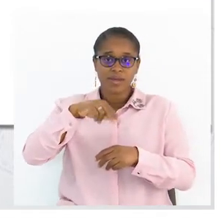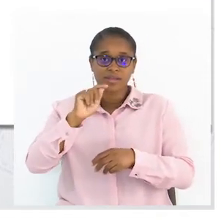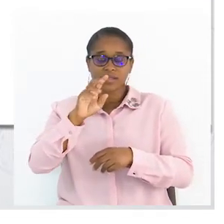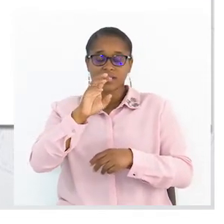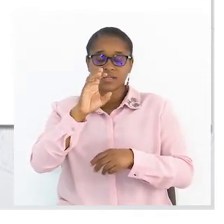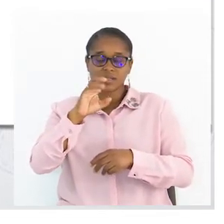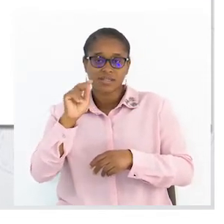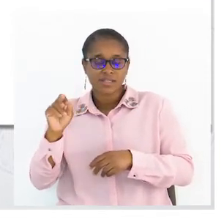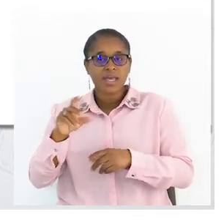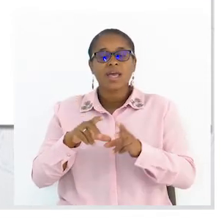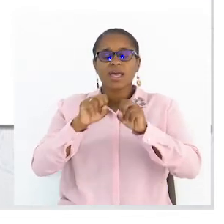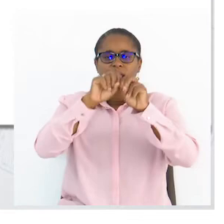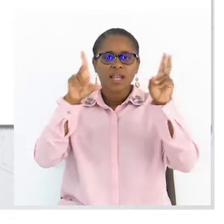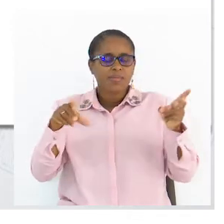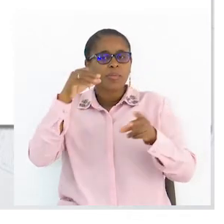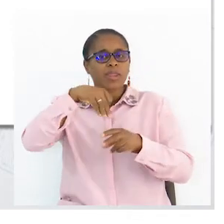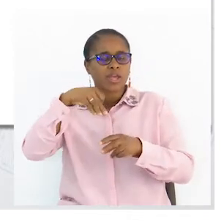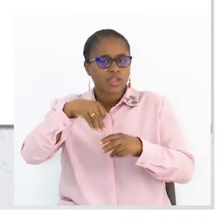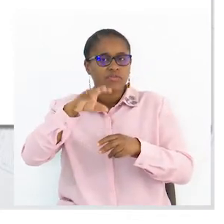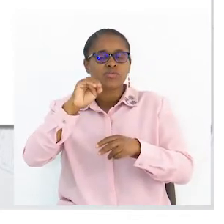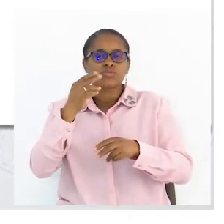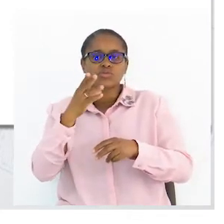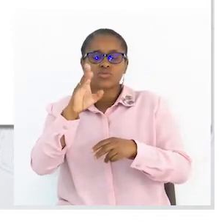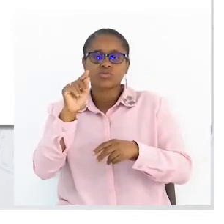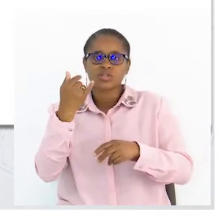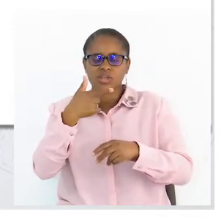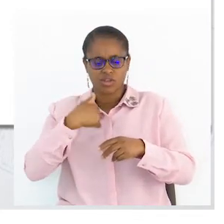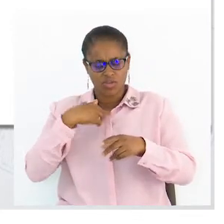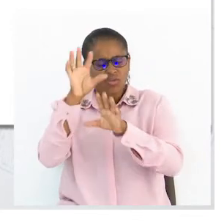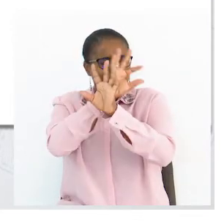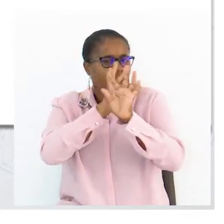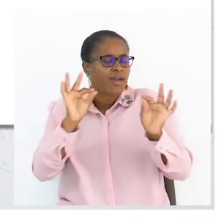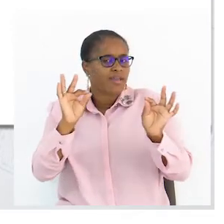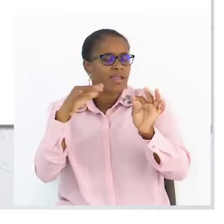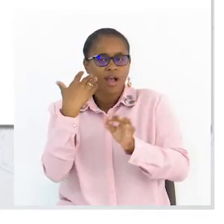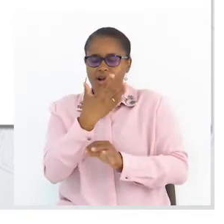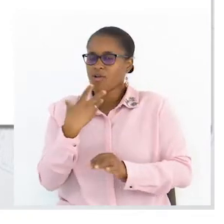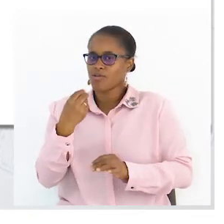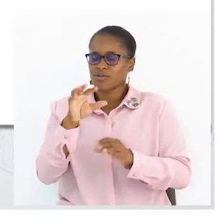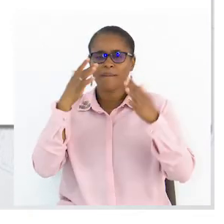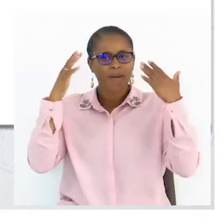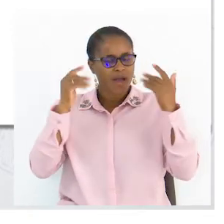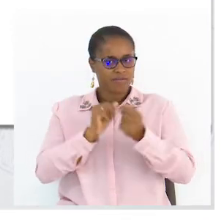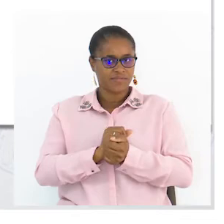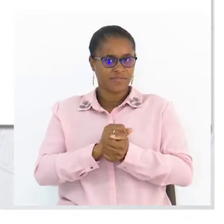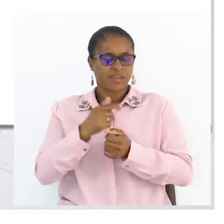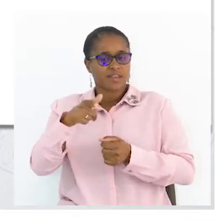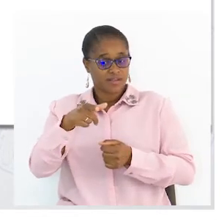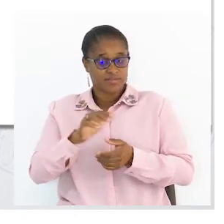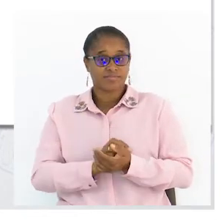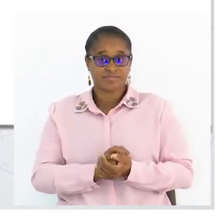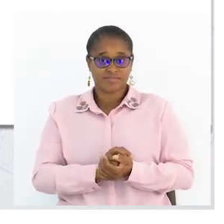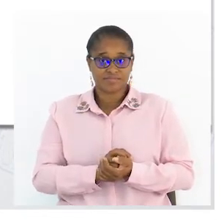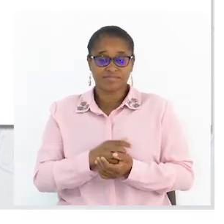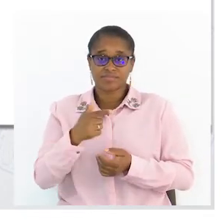do sujeito. Eu sou um excelente aluno. Bravo. Neste caso temos o verbo ser, sou. Um